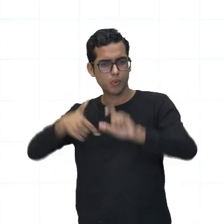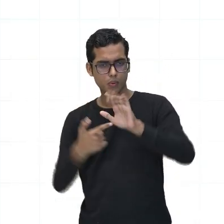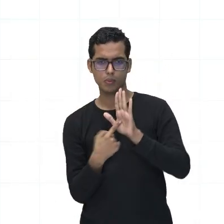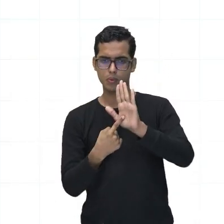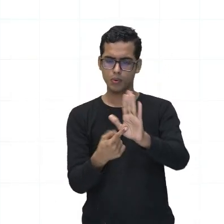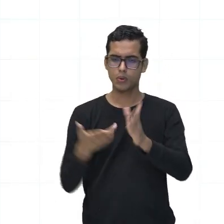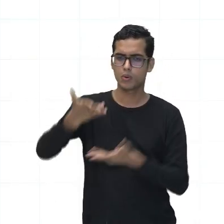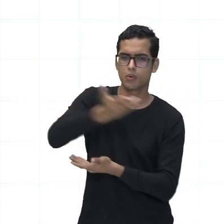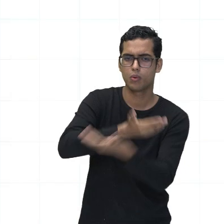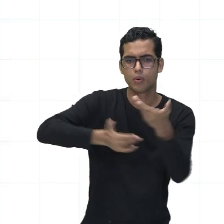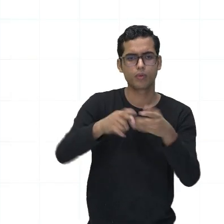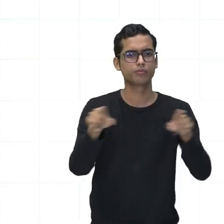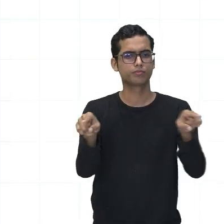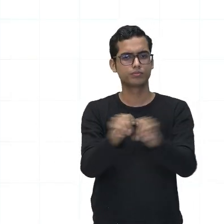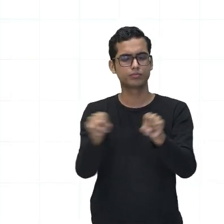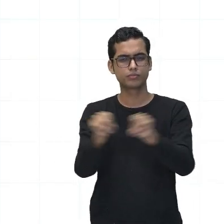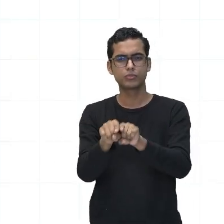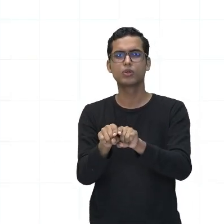se